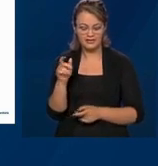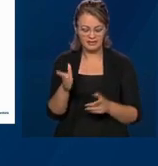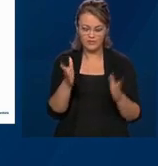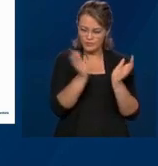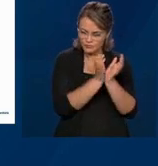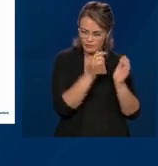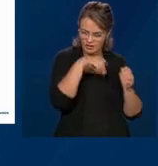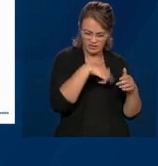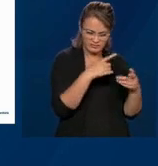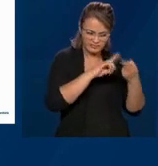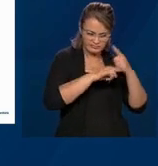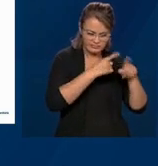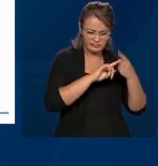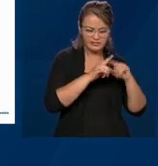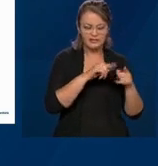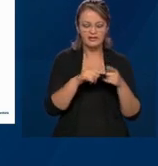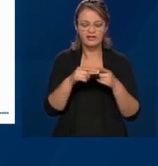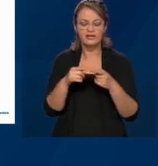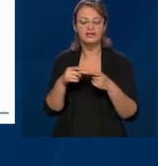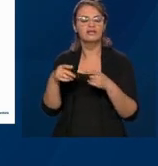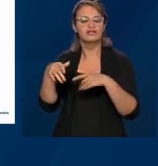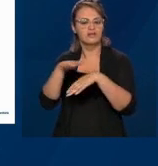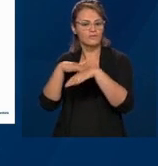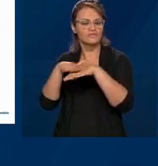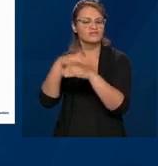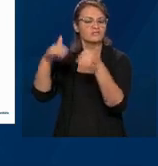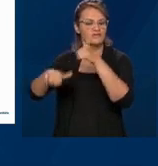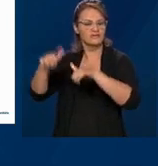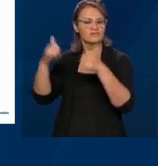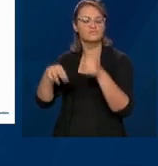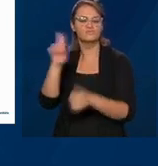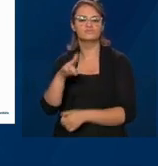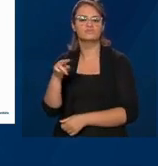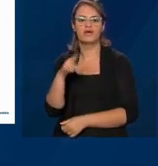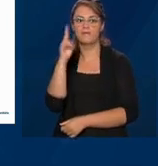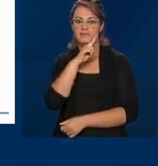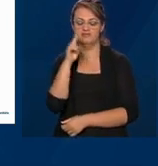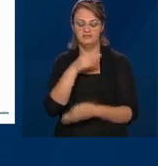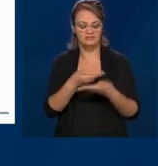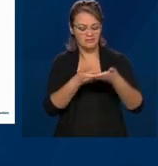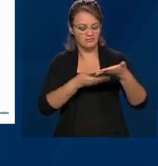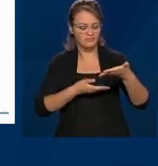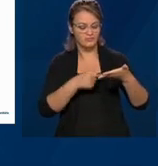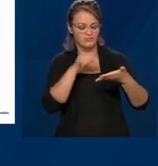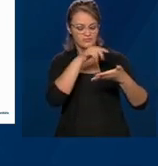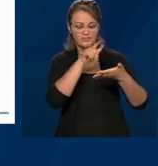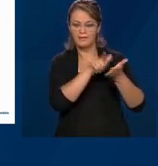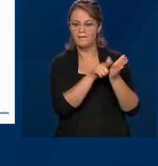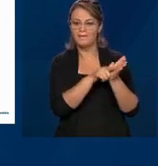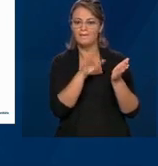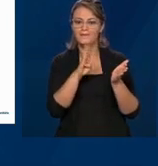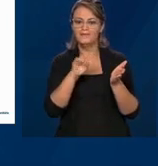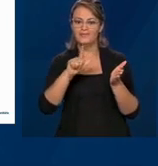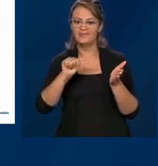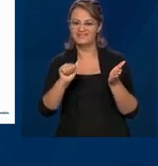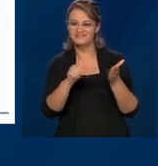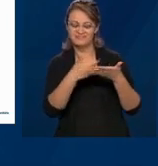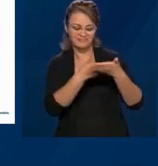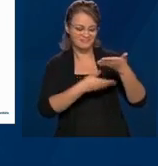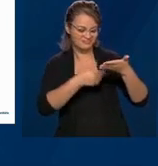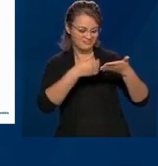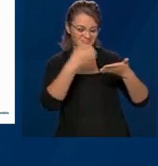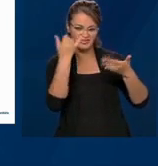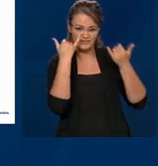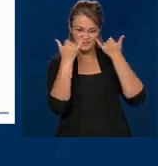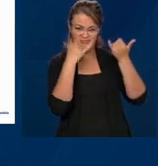internamente e tem feito também, fez durante essa avaliação de uso emergencial. O foco, então, para a gente, o dado